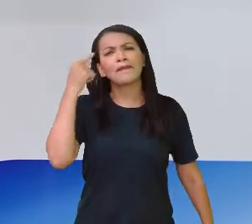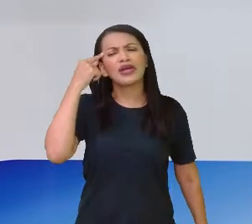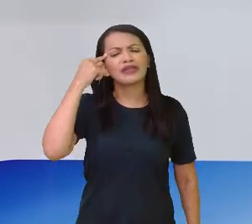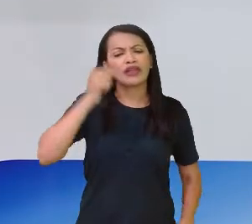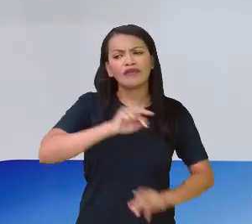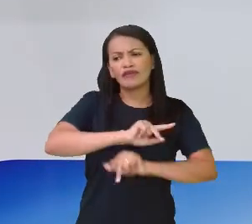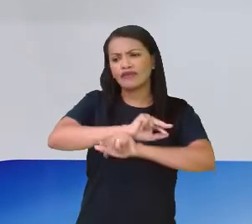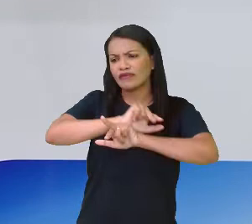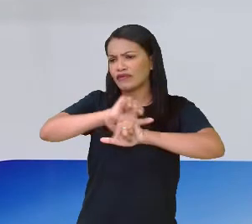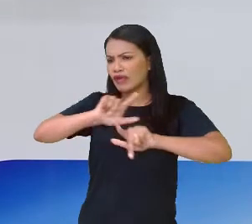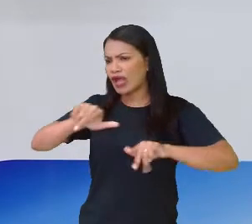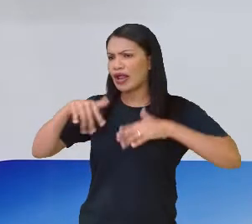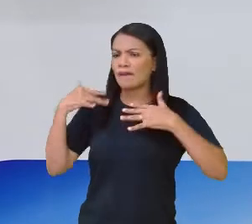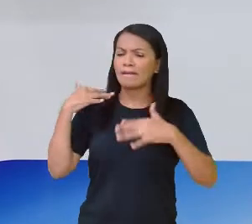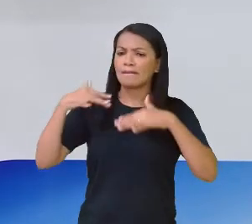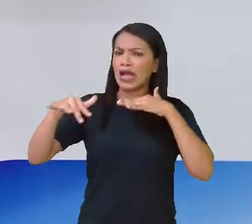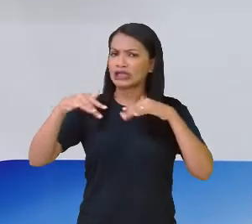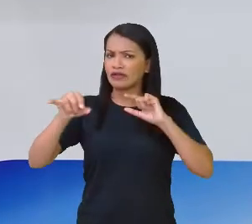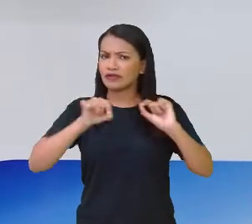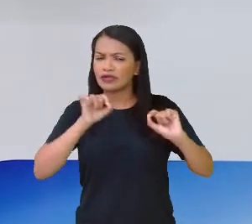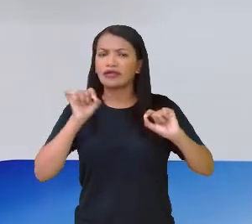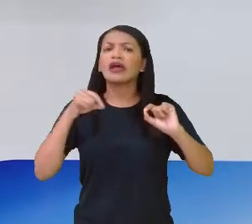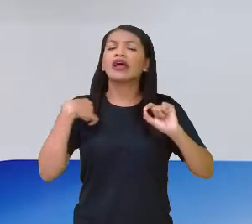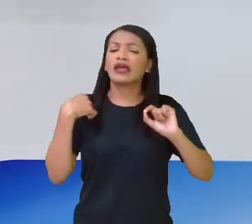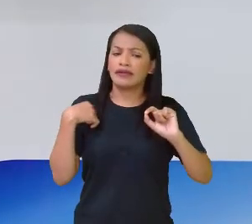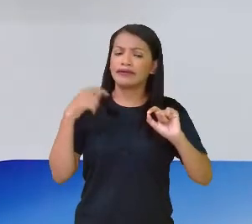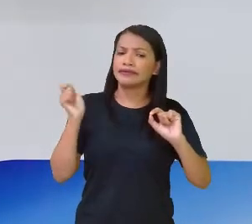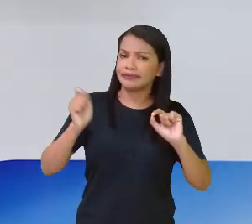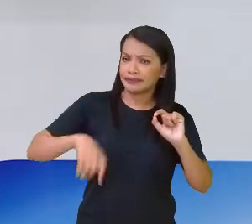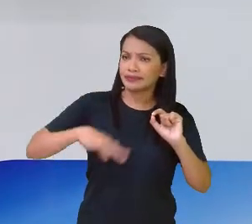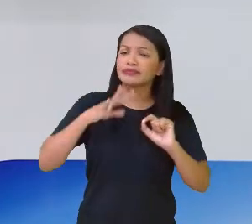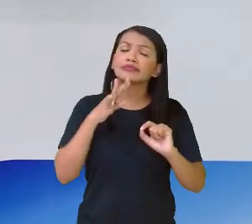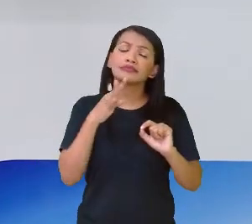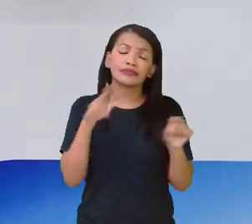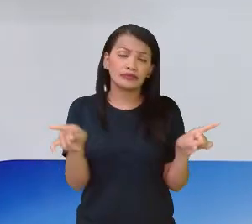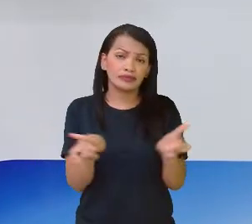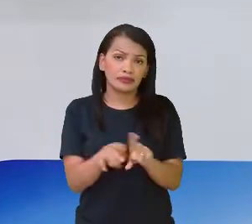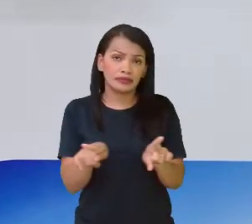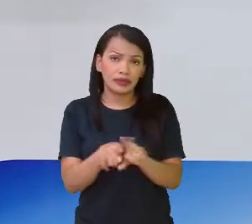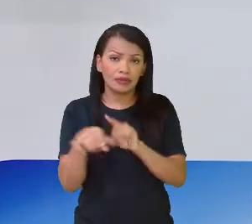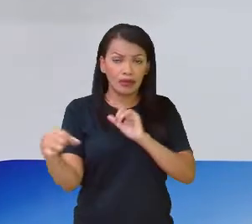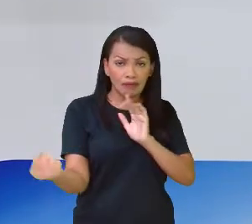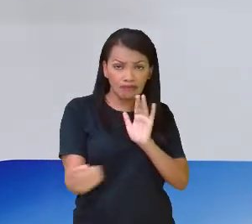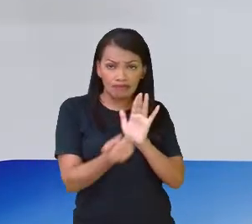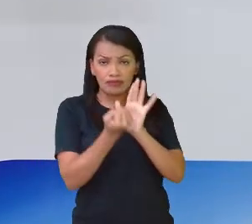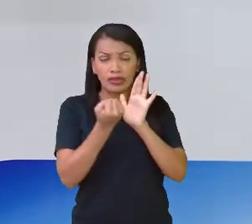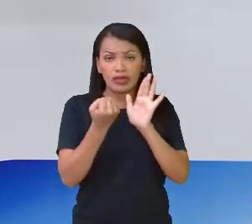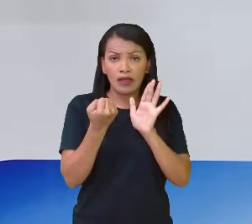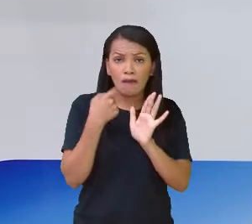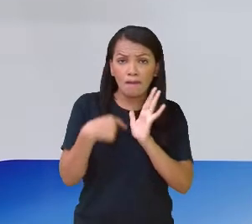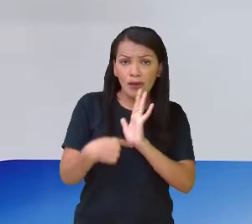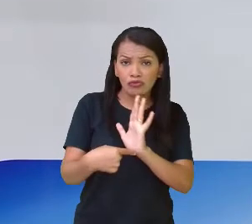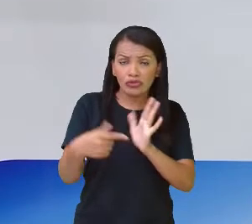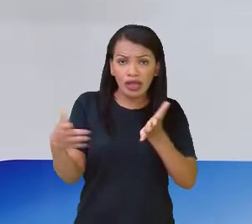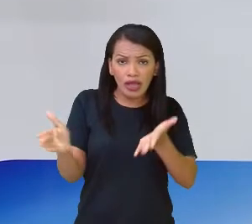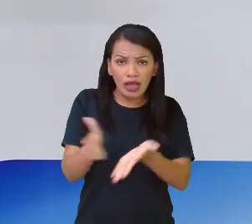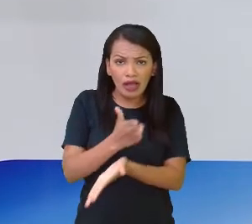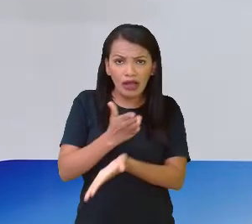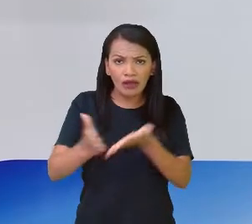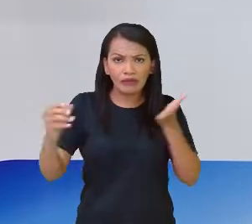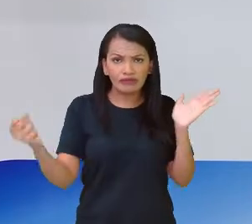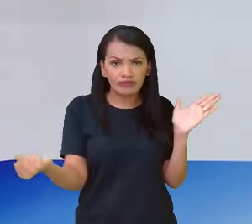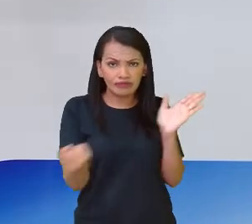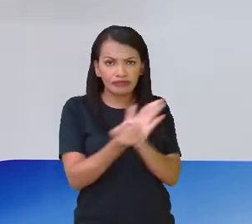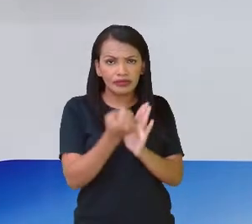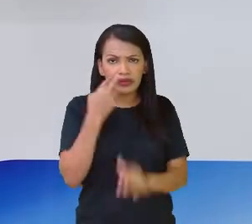várias manifestações são reconhecidas e viram patrimônios. E eu vou trazer algumas para a gente aqui. Então, essa que